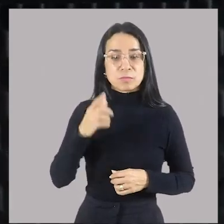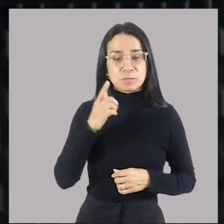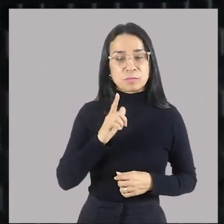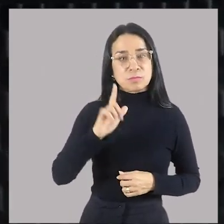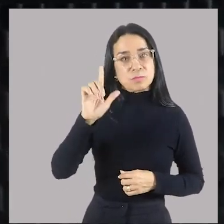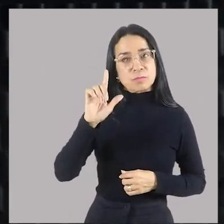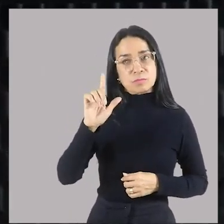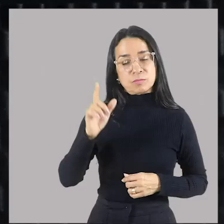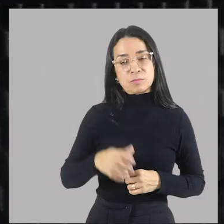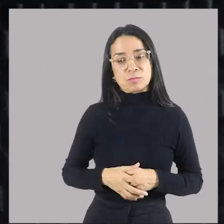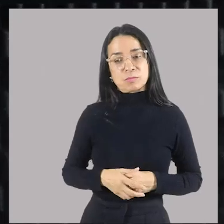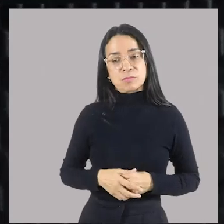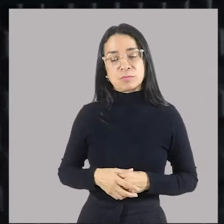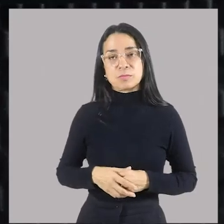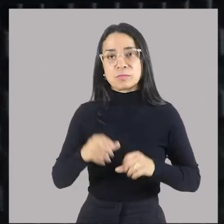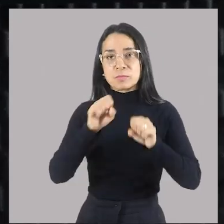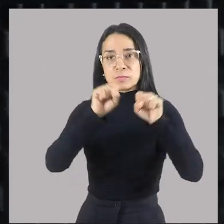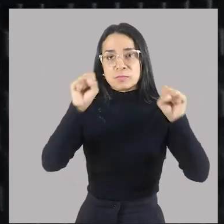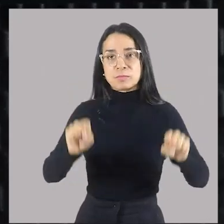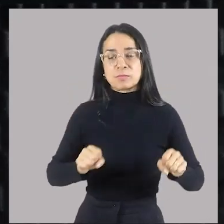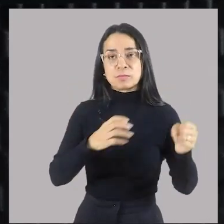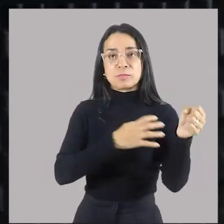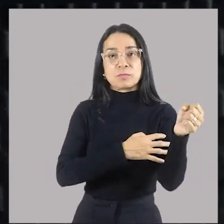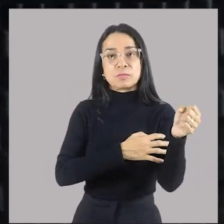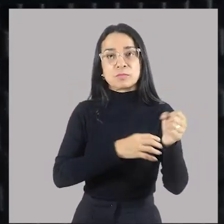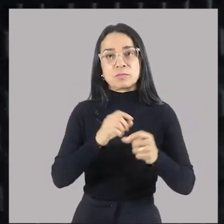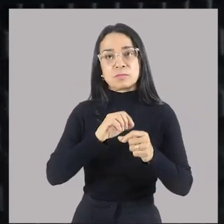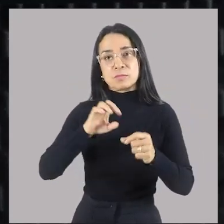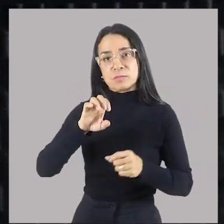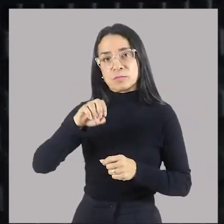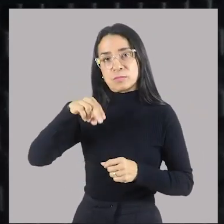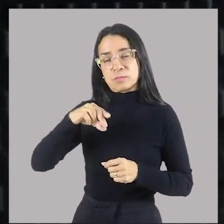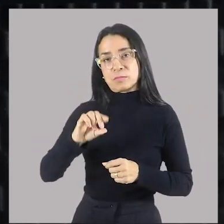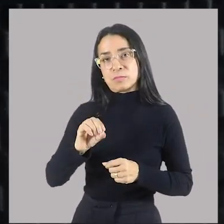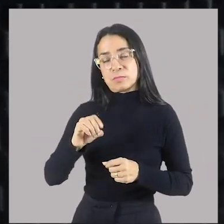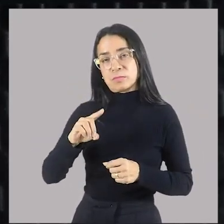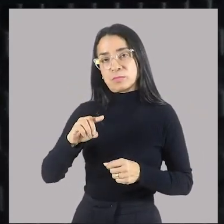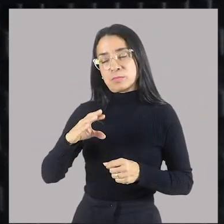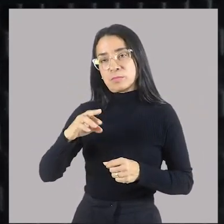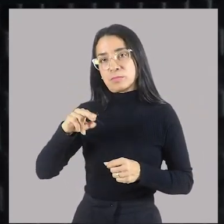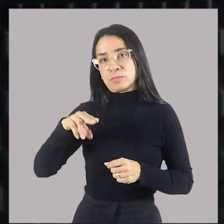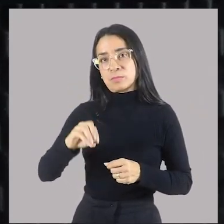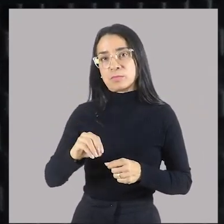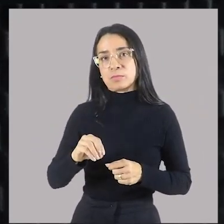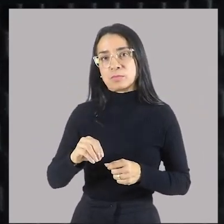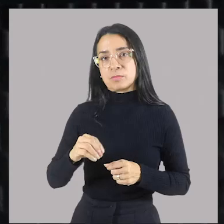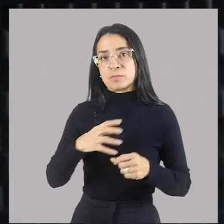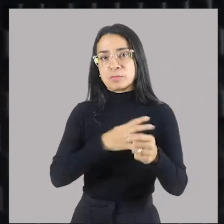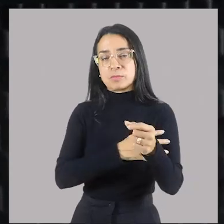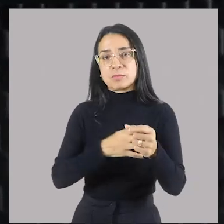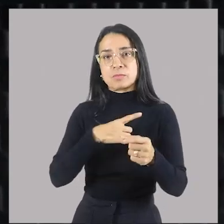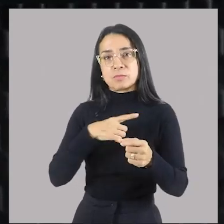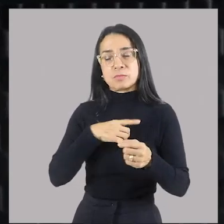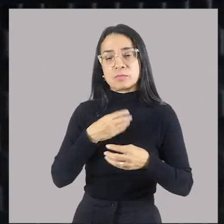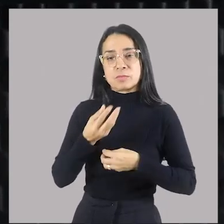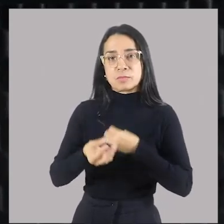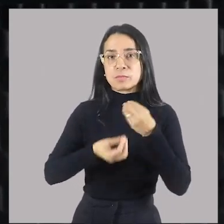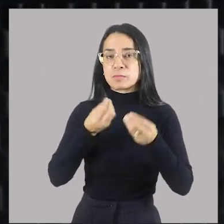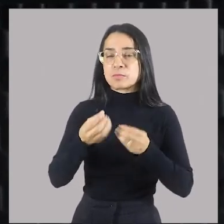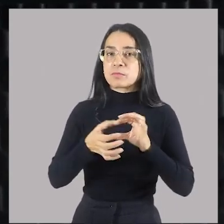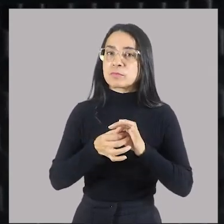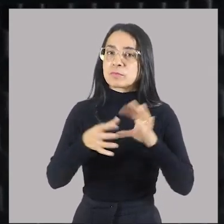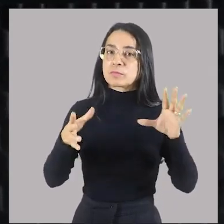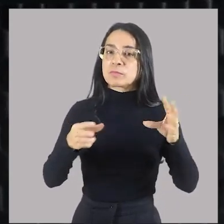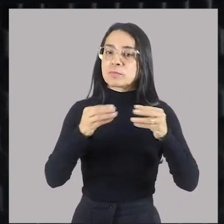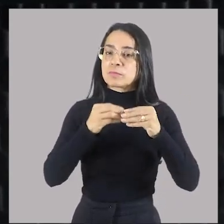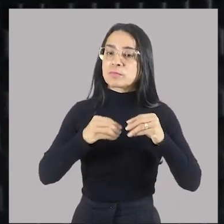função, tá, do sistema muscular é como um sistema endócrino. Então, a musculatura ela tem a capacidade de liberar uma